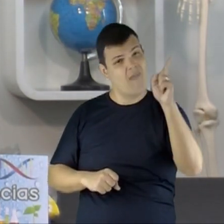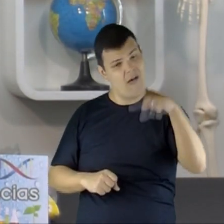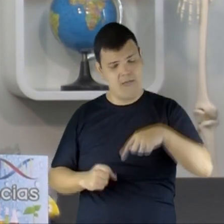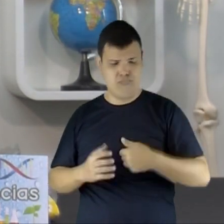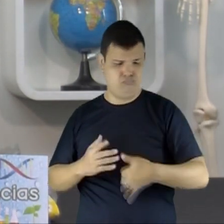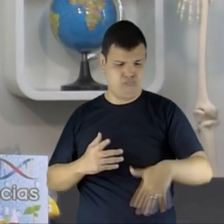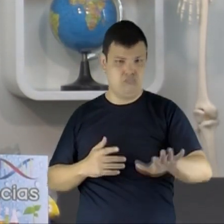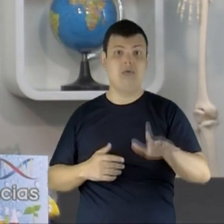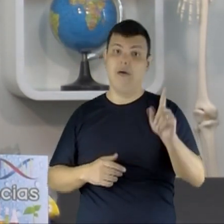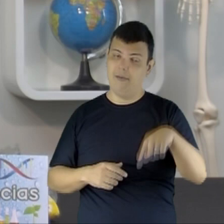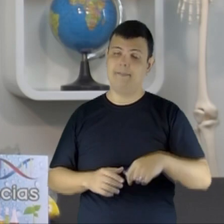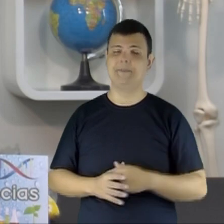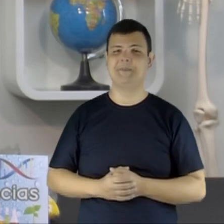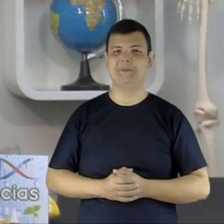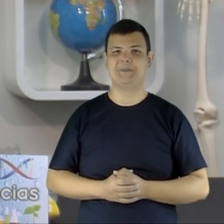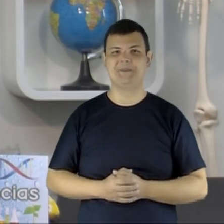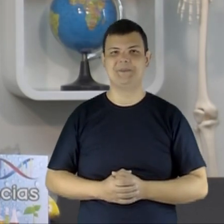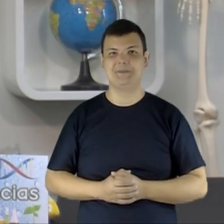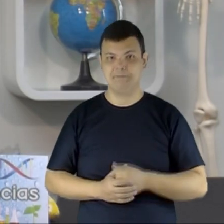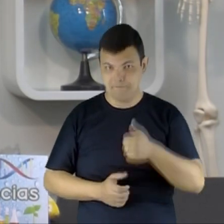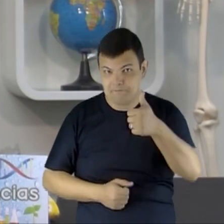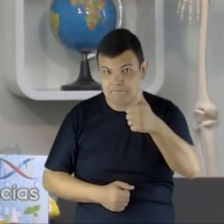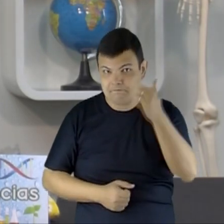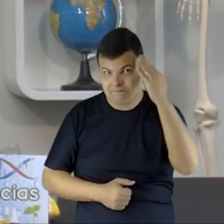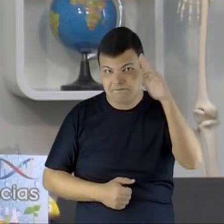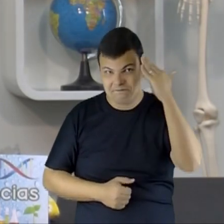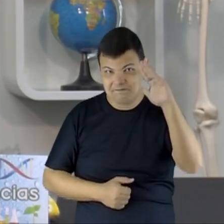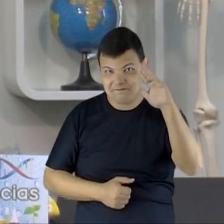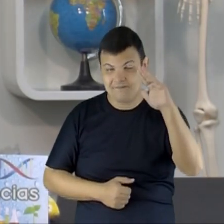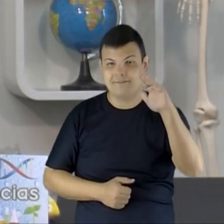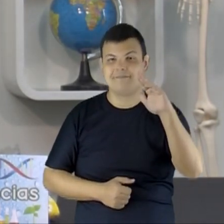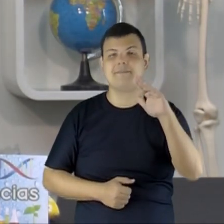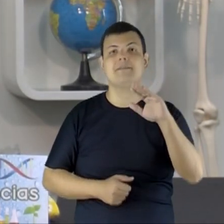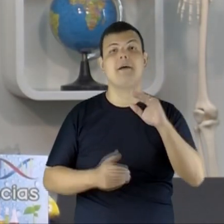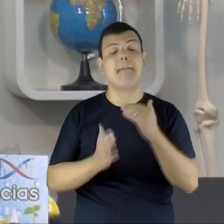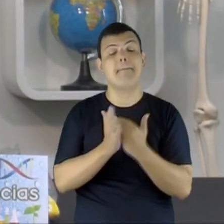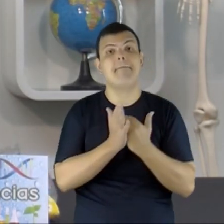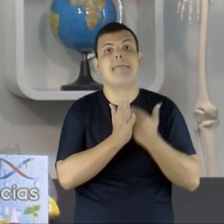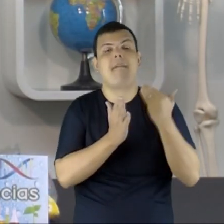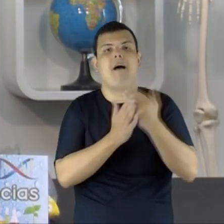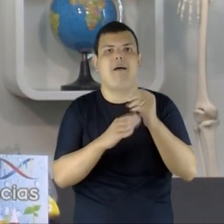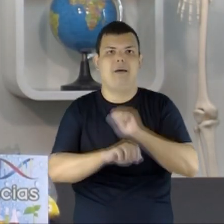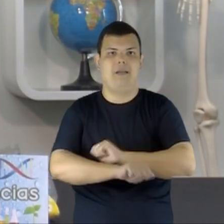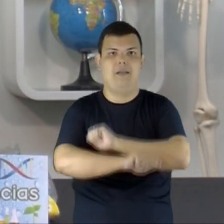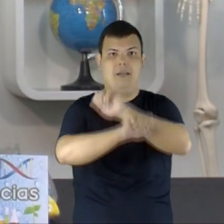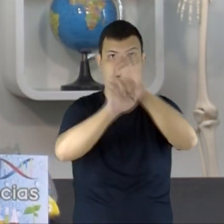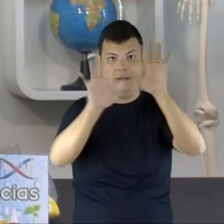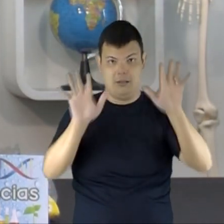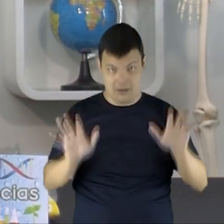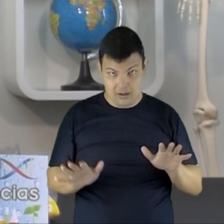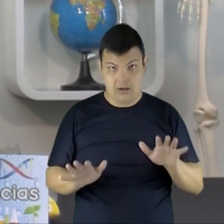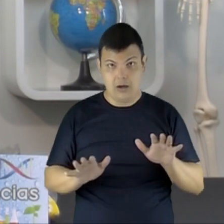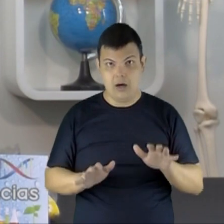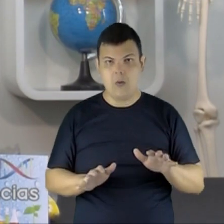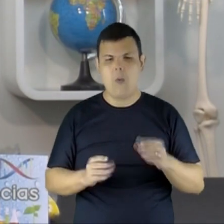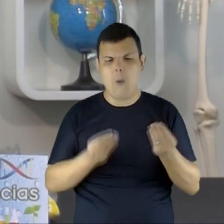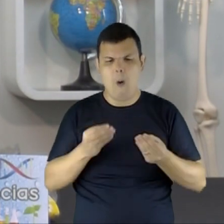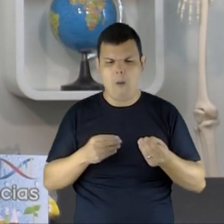pela uretra. Beleza? Conseguiram compreender? Para ficar ainda mais claro a explicação de como